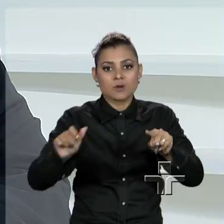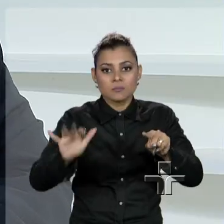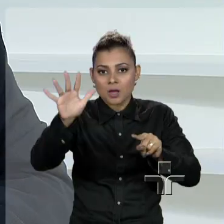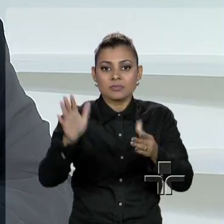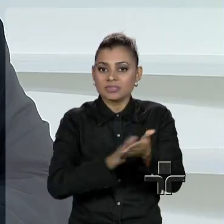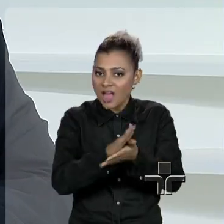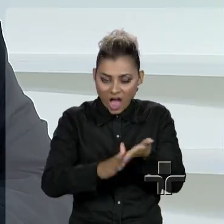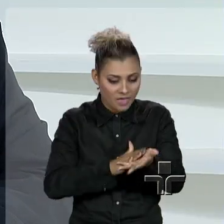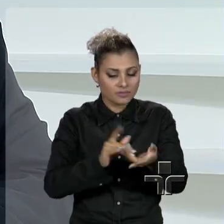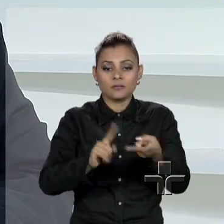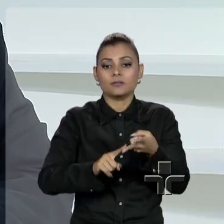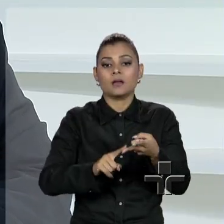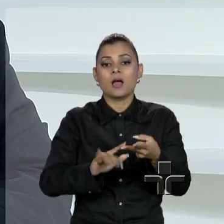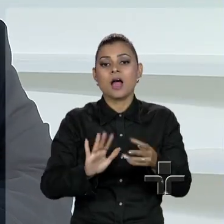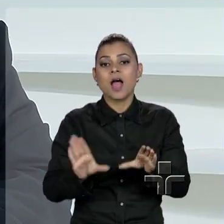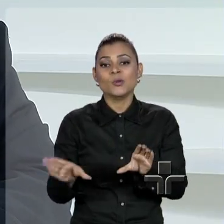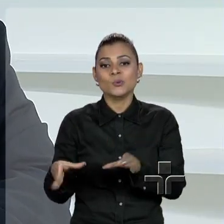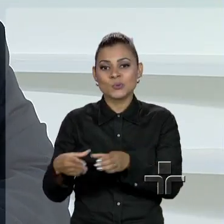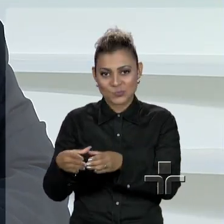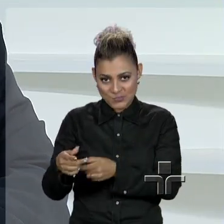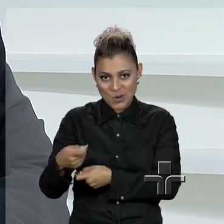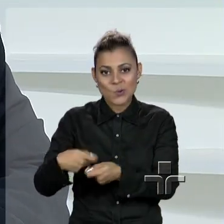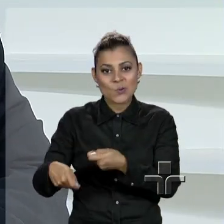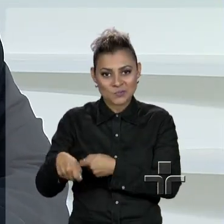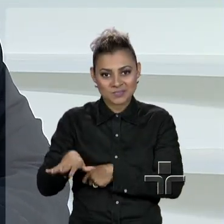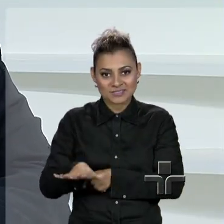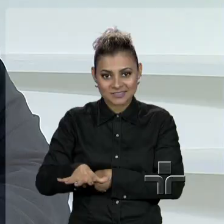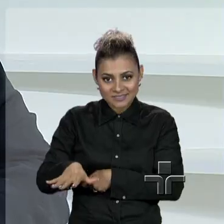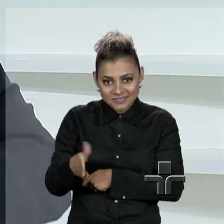a categoria, como se já